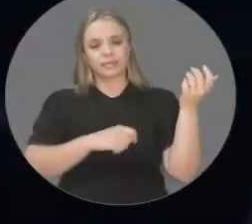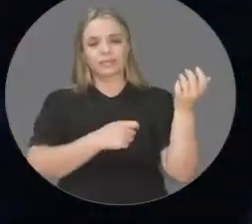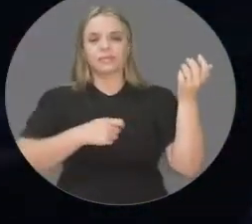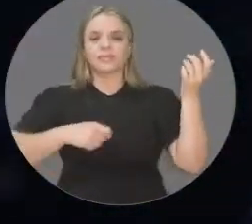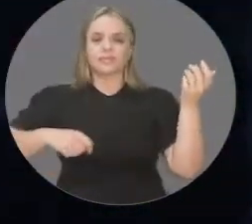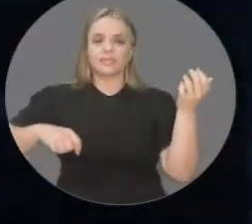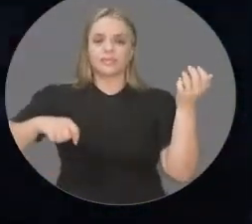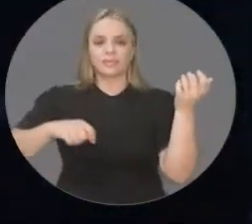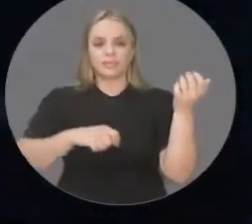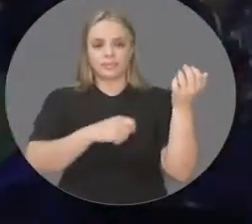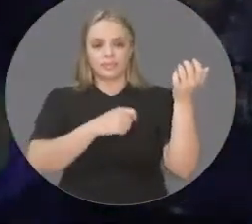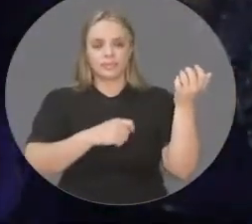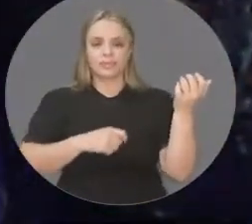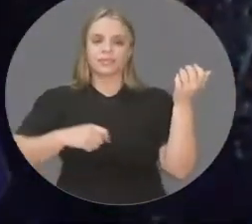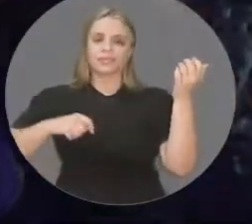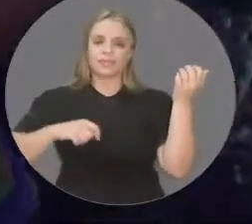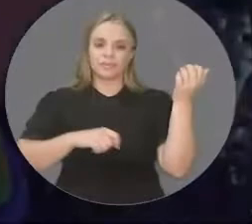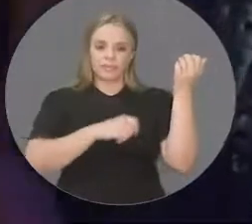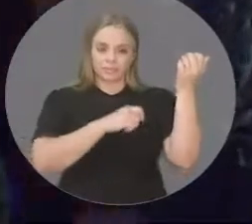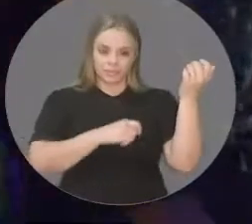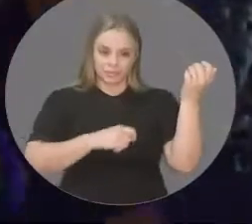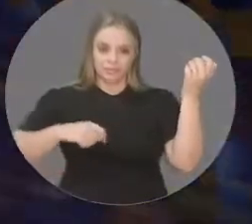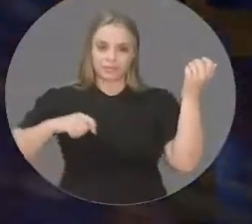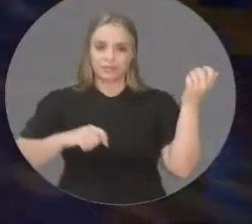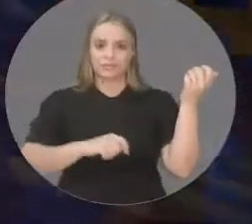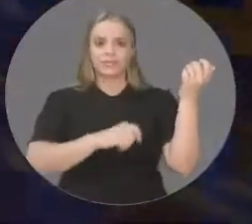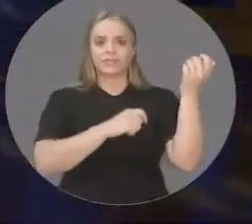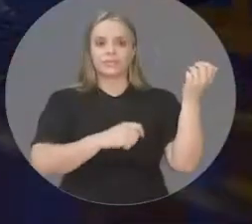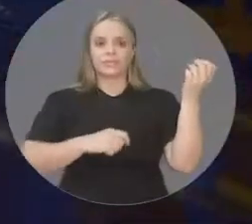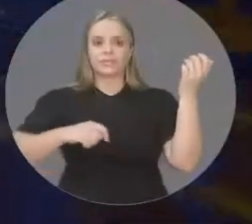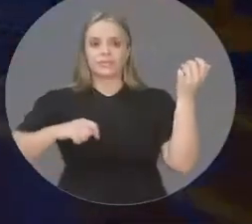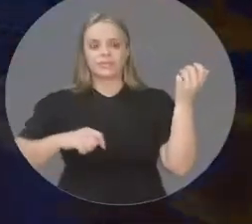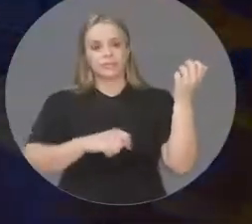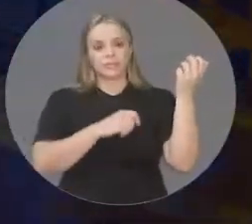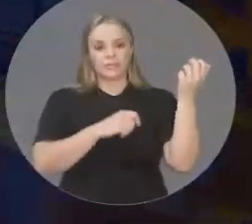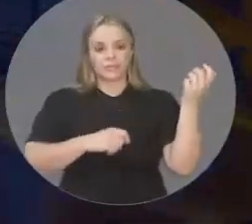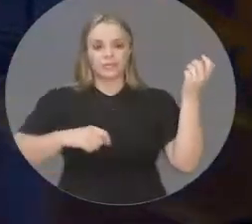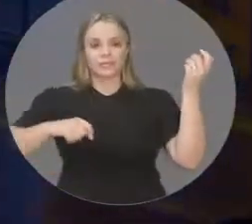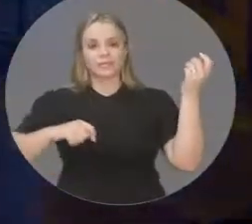Dona Leti, venha ver, Dona Leti, venha ver.